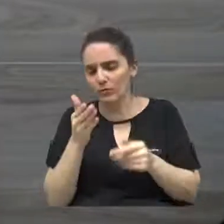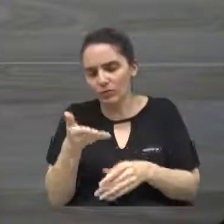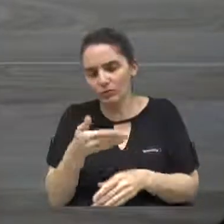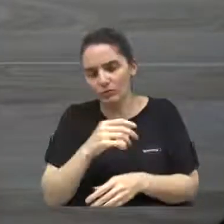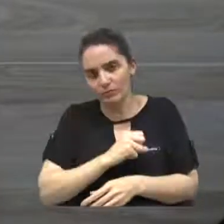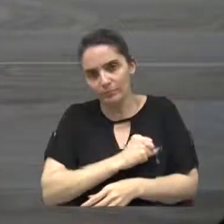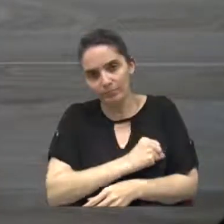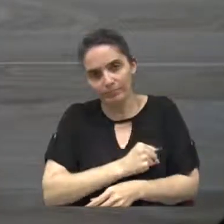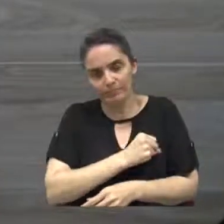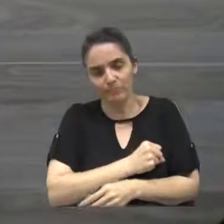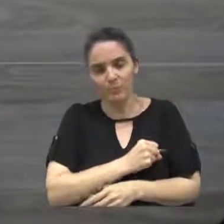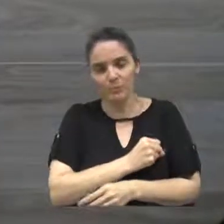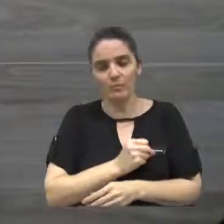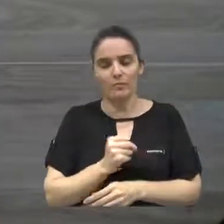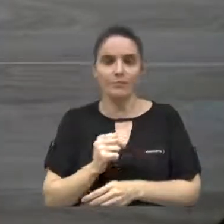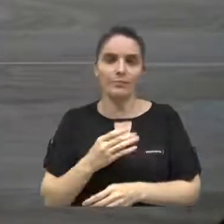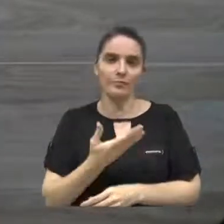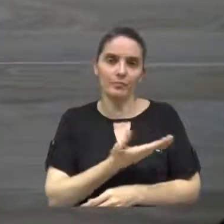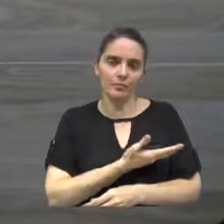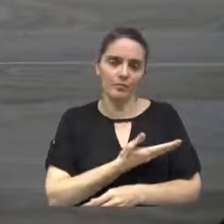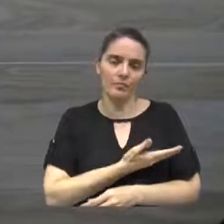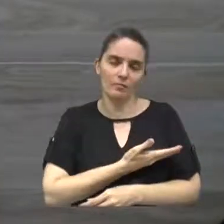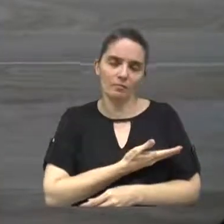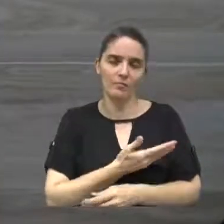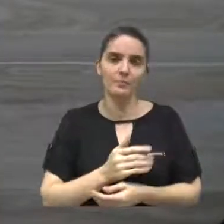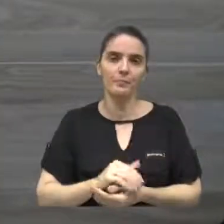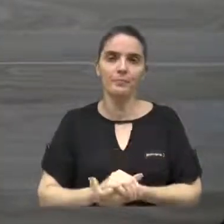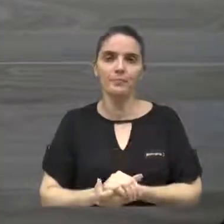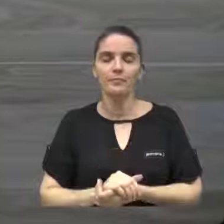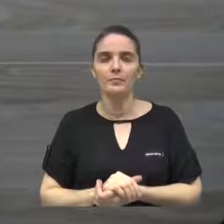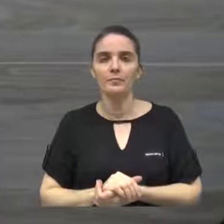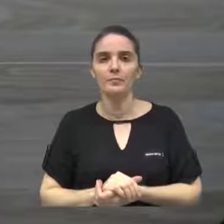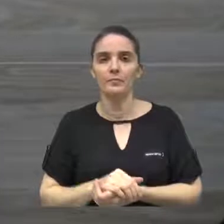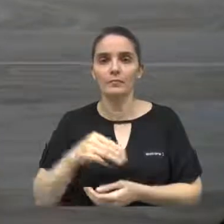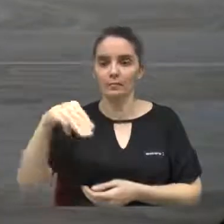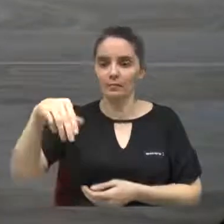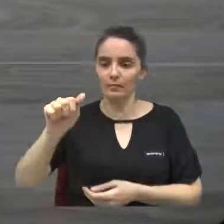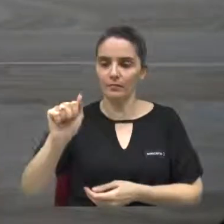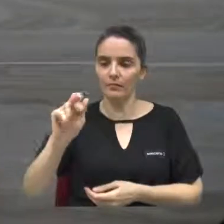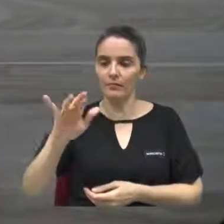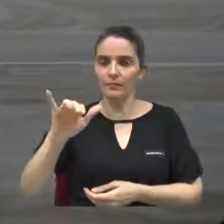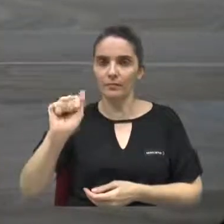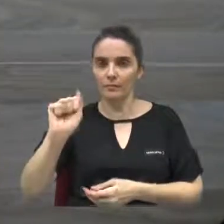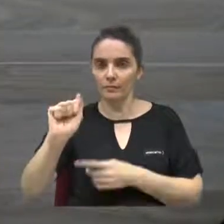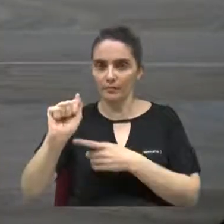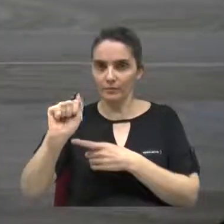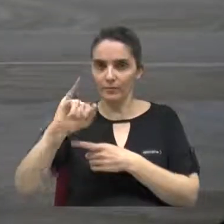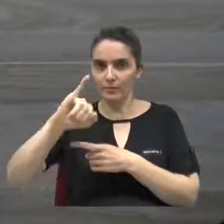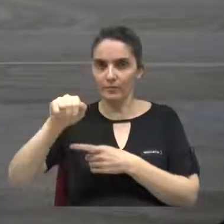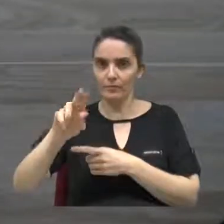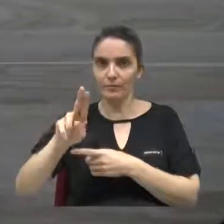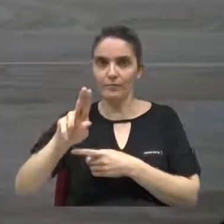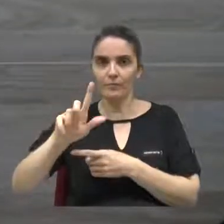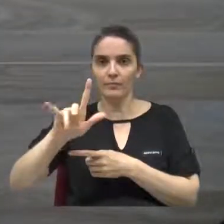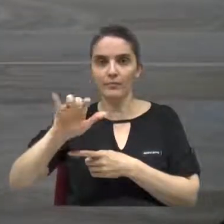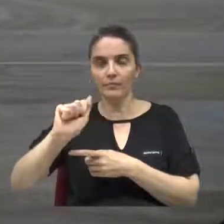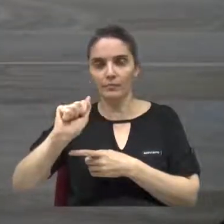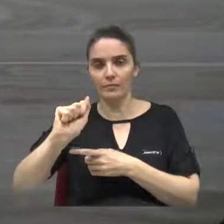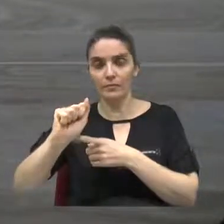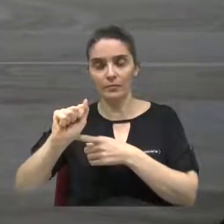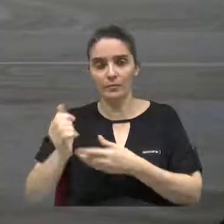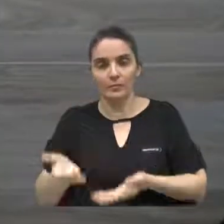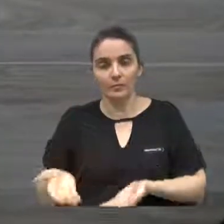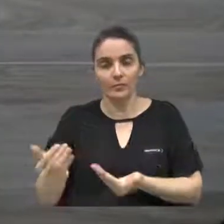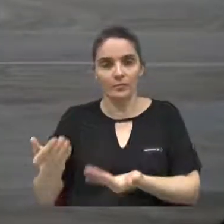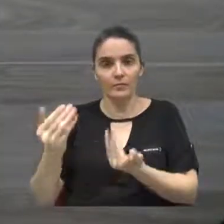àquele grupo e aos amigos da igreja. Dona Maria Júlia sempre incentivou os filhos e netos